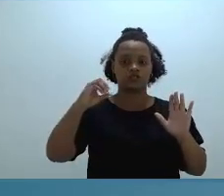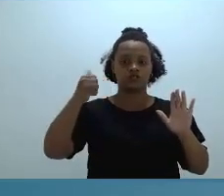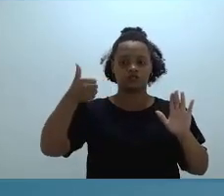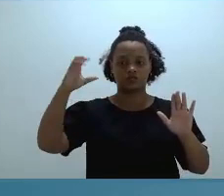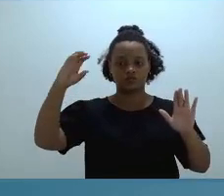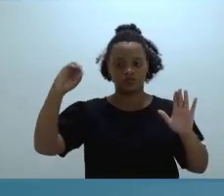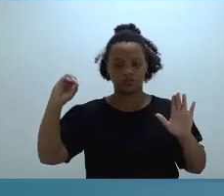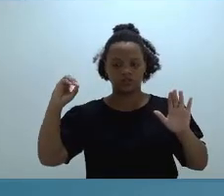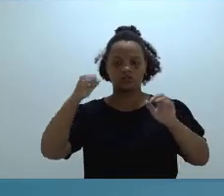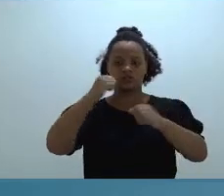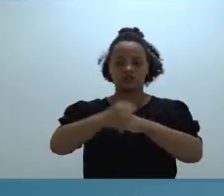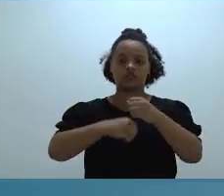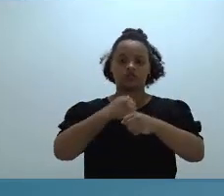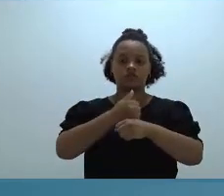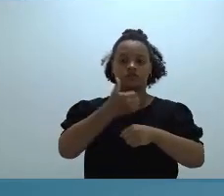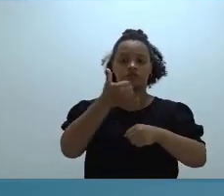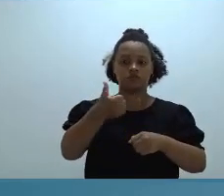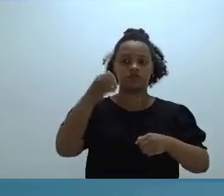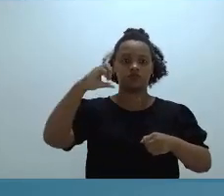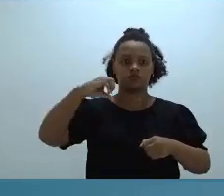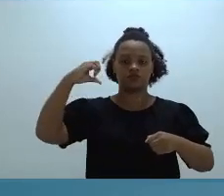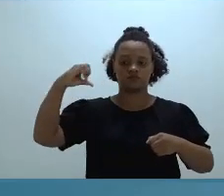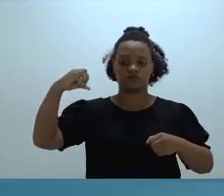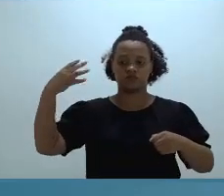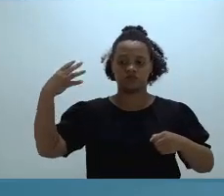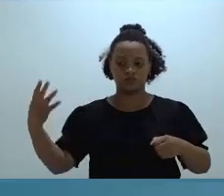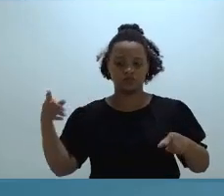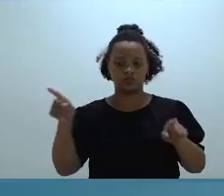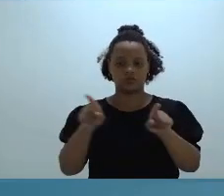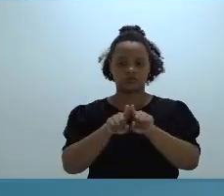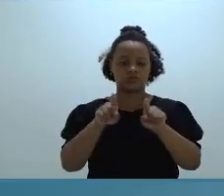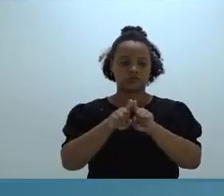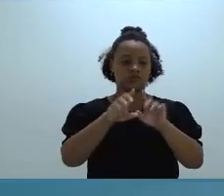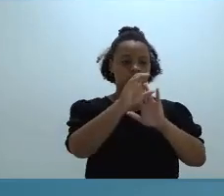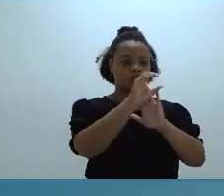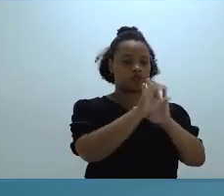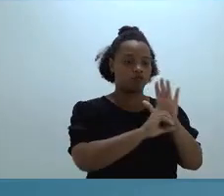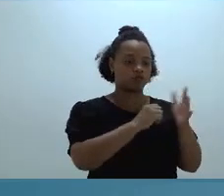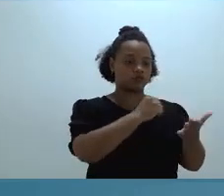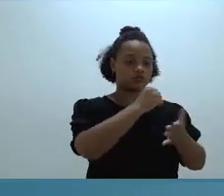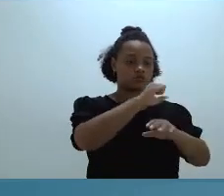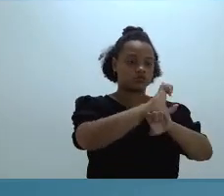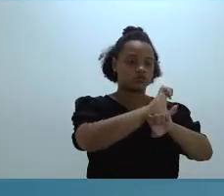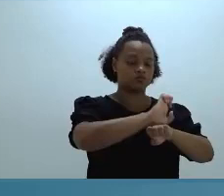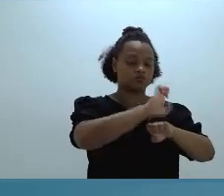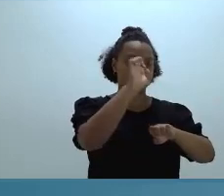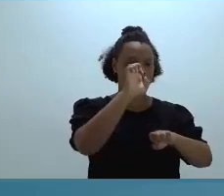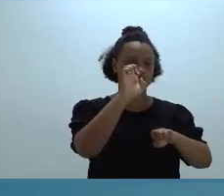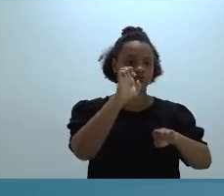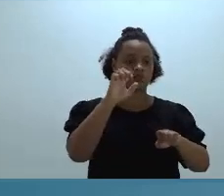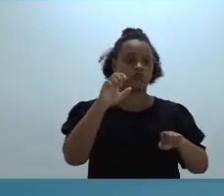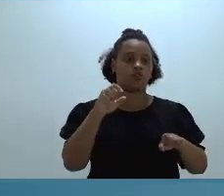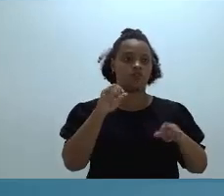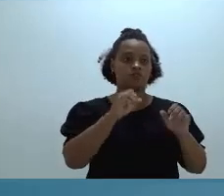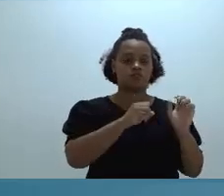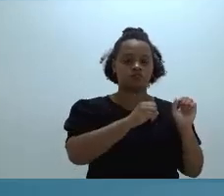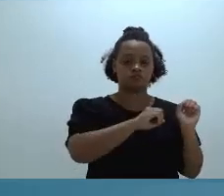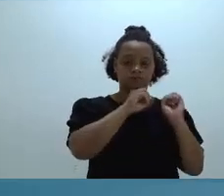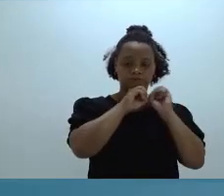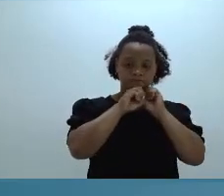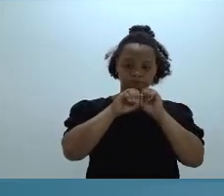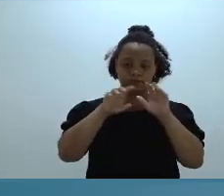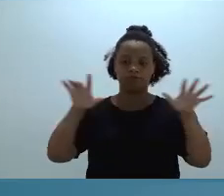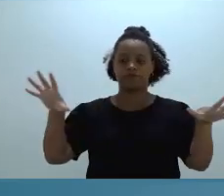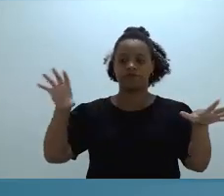31, 19 da Constituição Estadual declarada pelo STF, ou seja, pelo Supremo